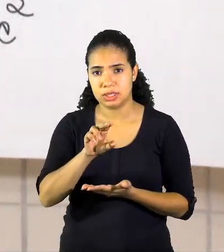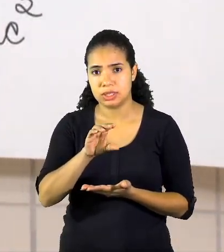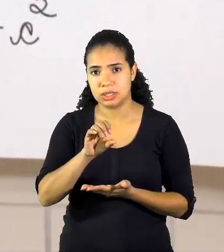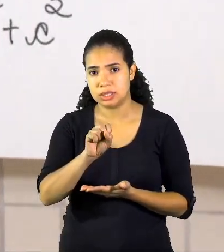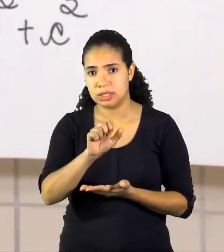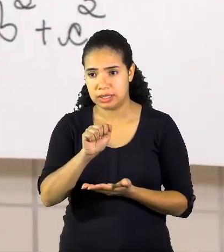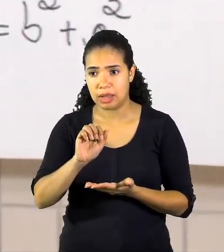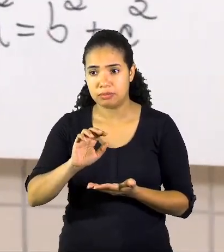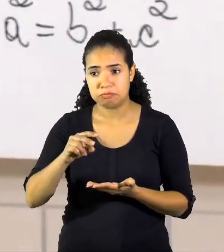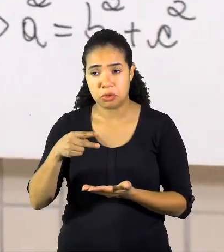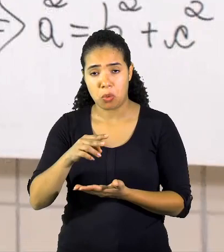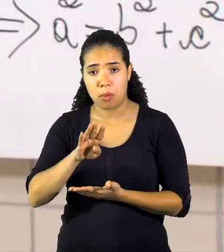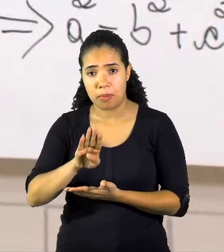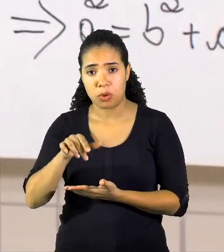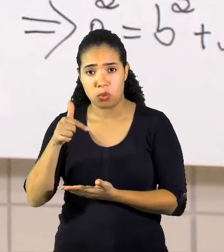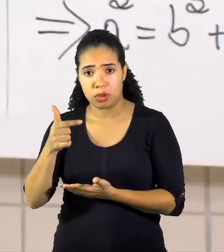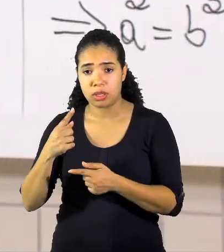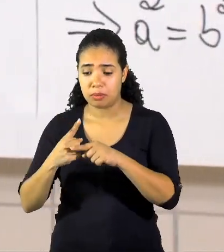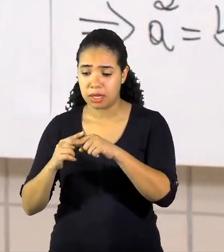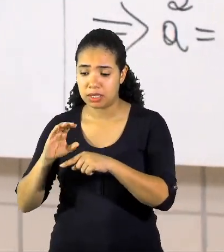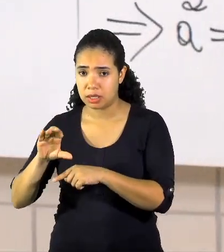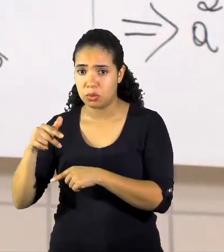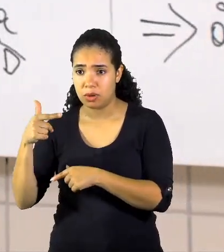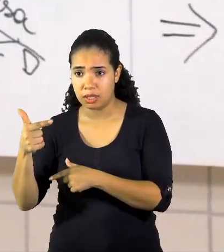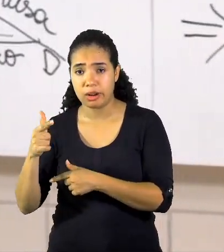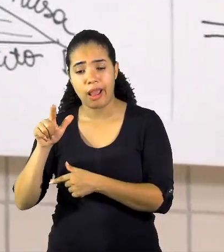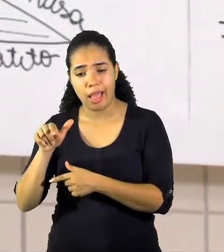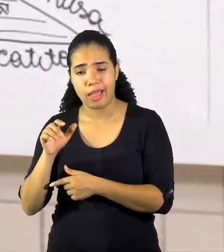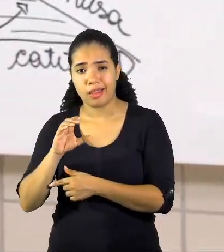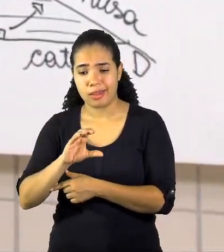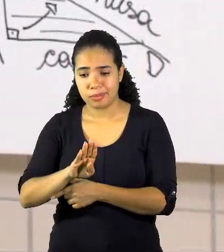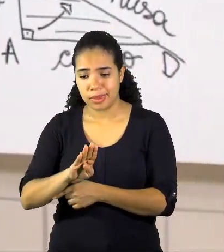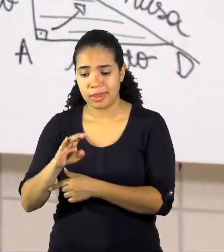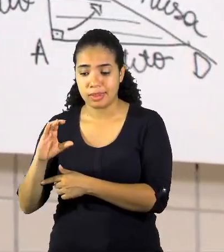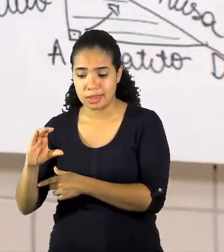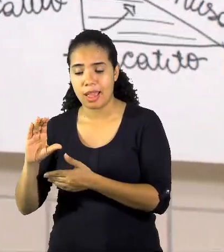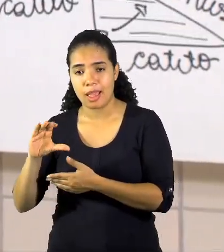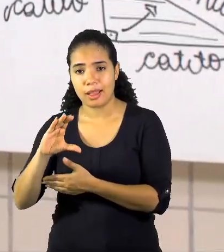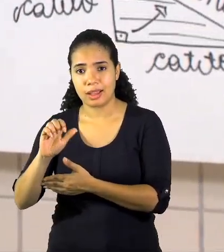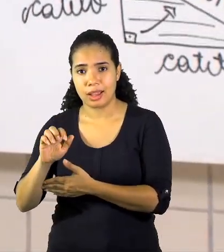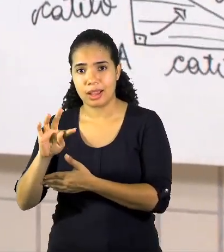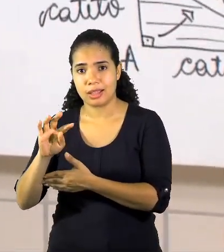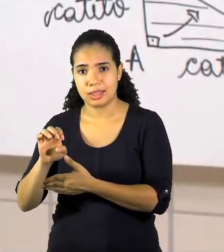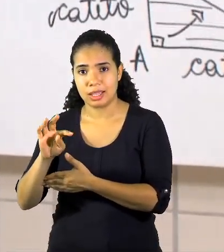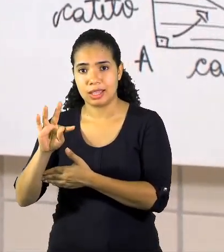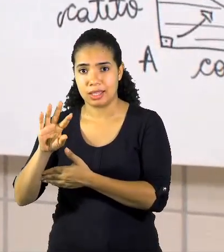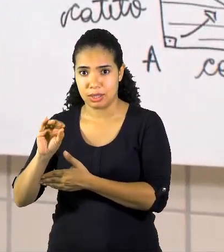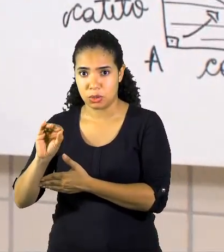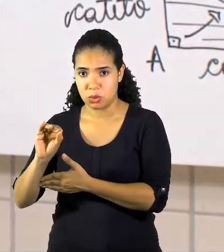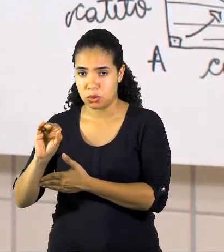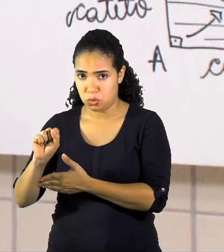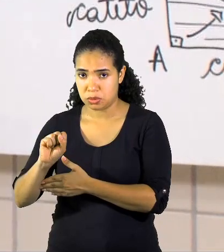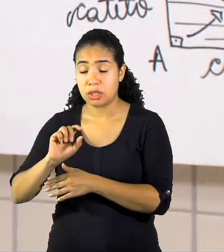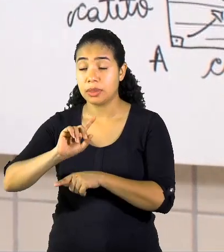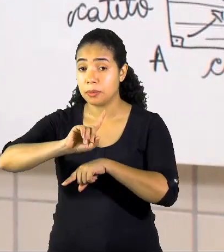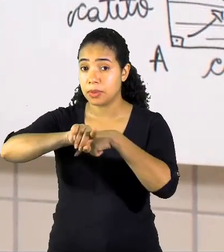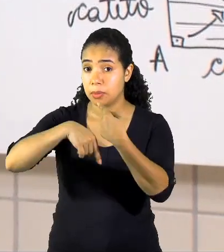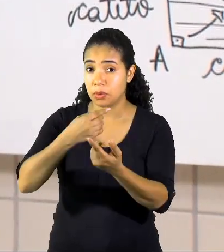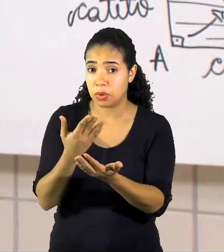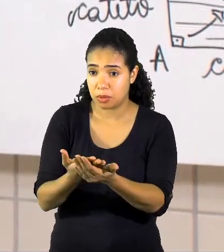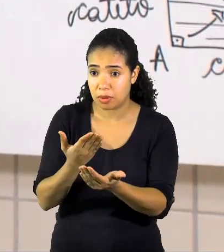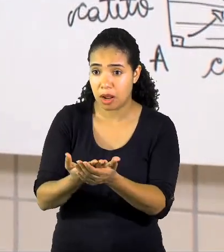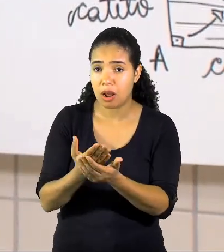nossas próximas aulas, nós iremos resolver mais alguns exercícios e alguns exemplos envolvendo o Teorema de